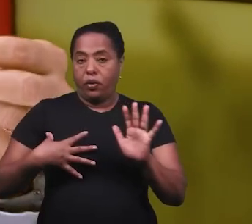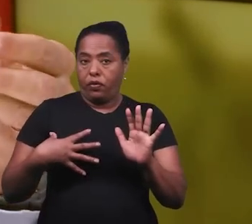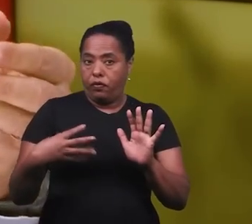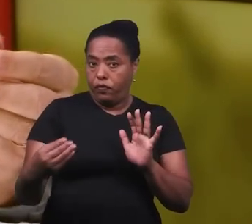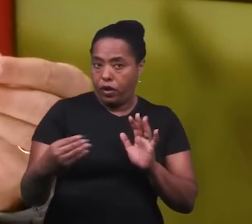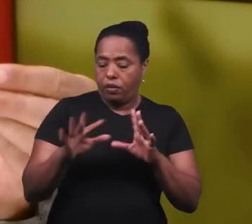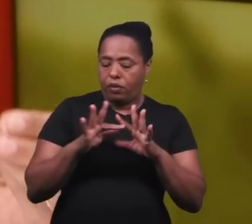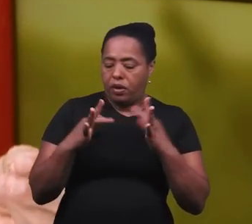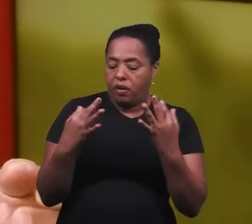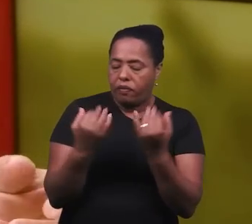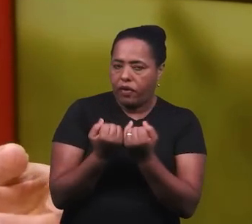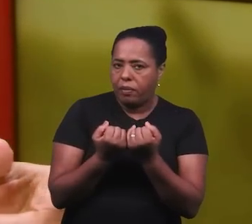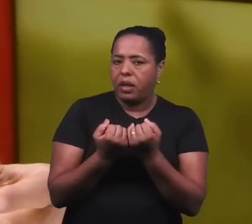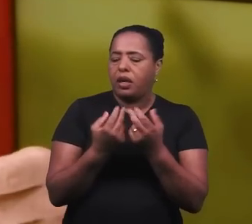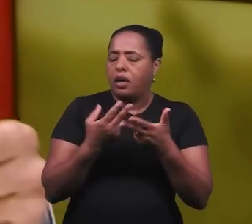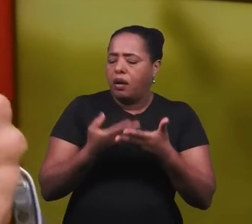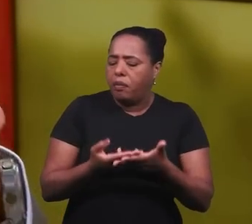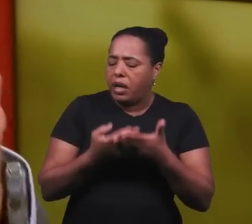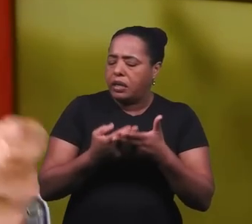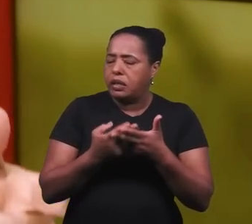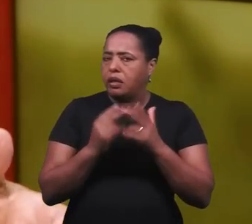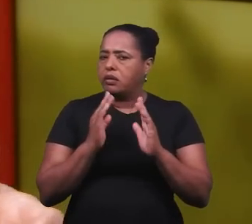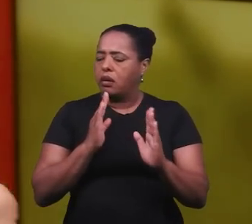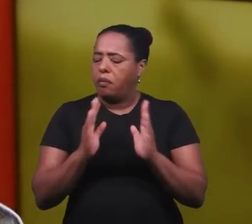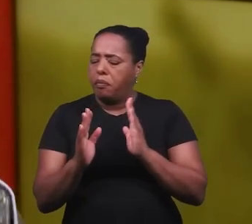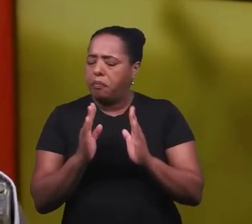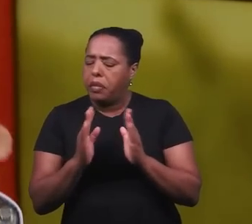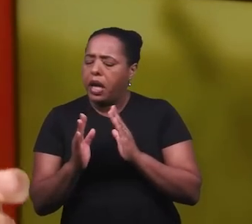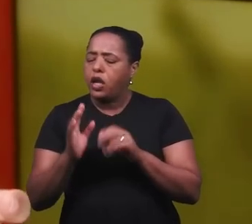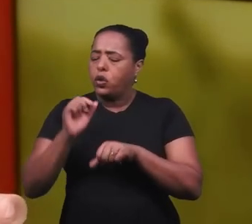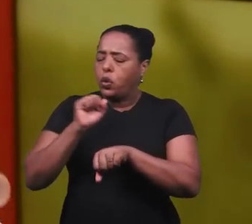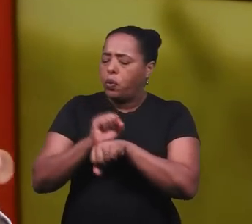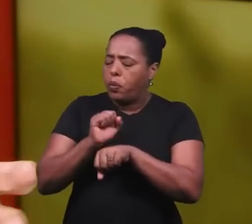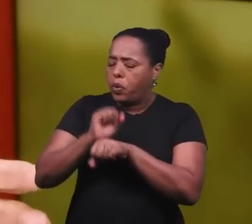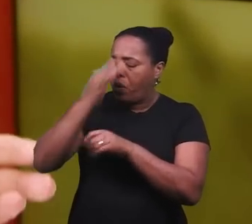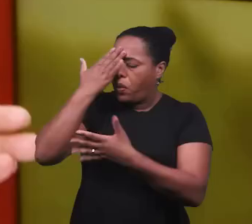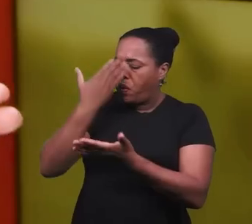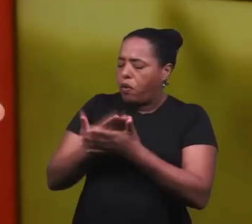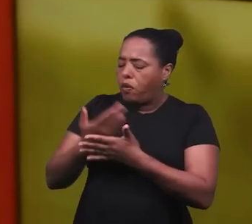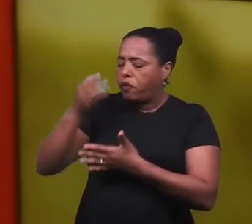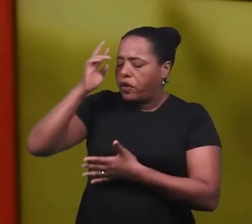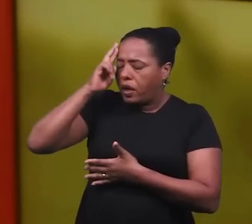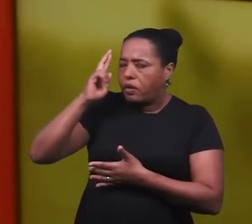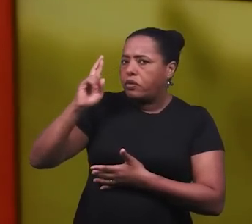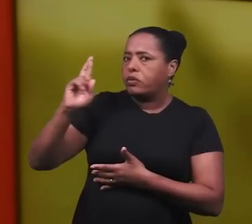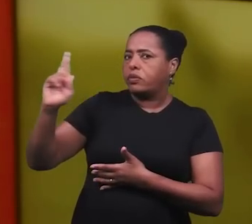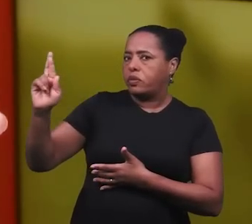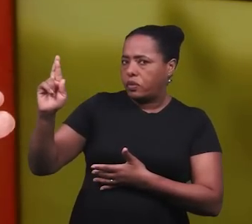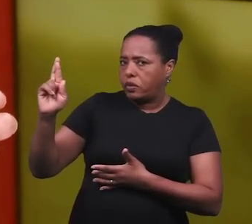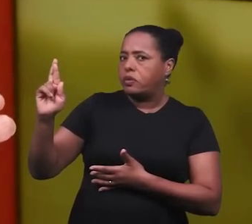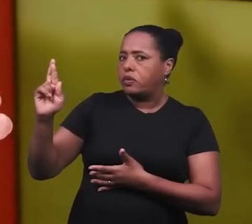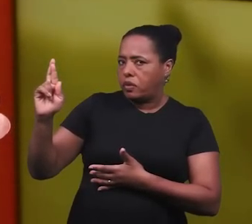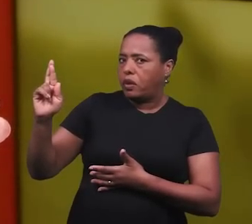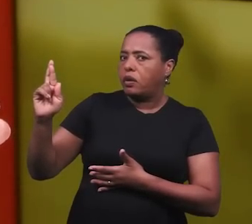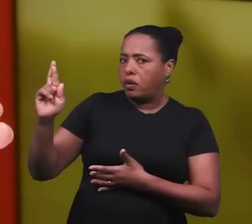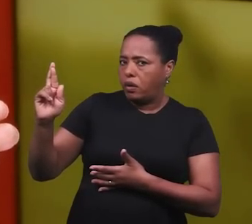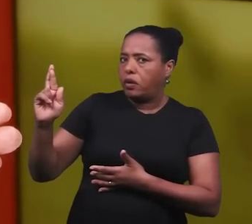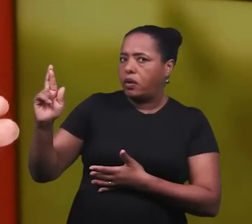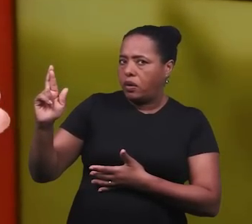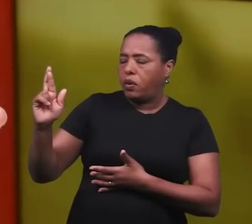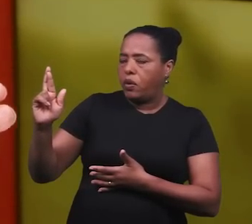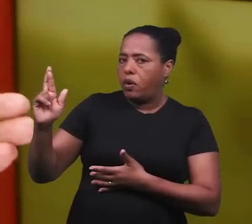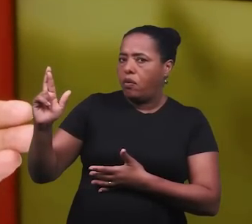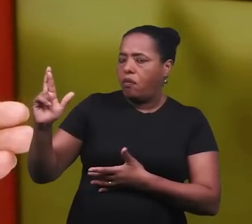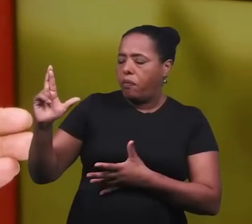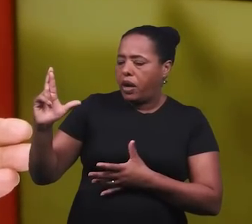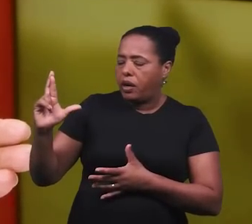seja, você vai trabalhar algo, por exemplo, no seu filho, na sua filha, na sua família. Você tem que dar o tempo